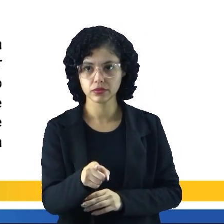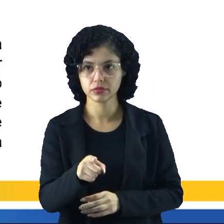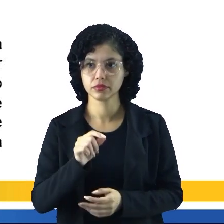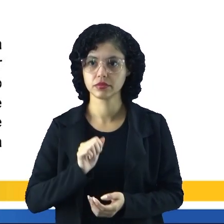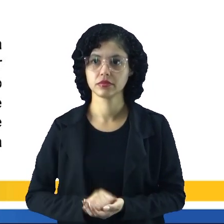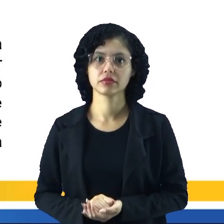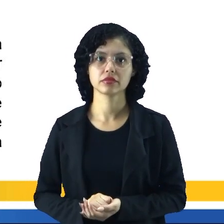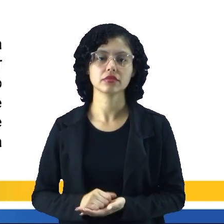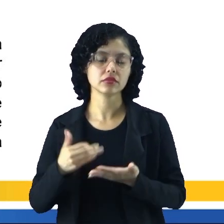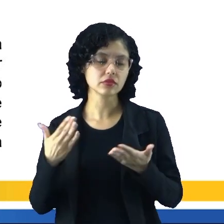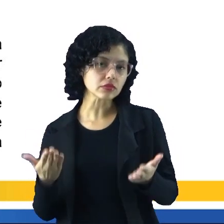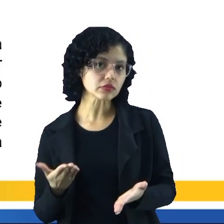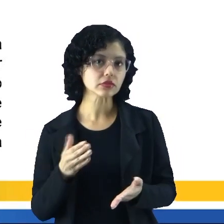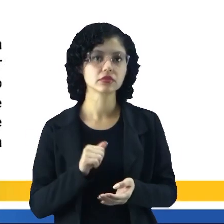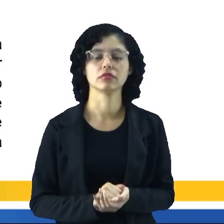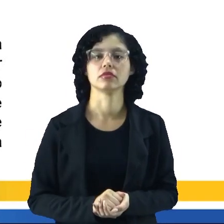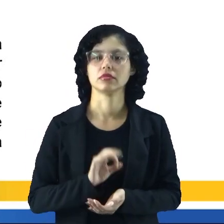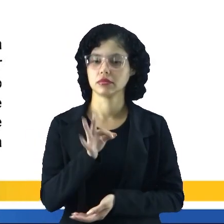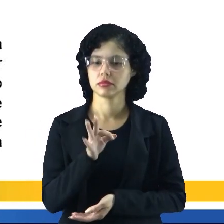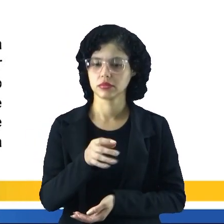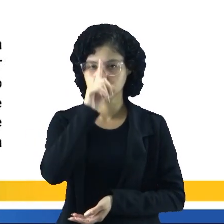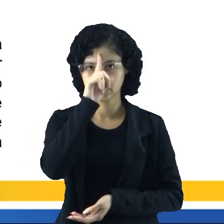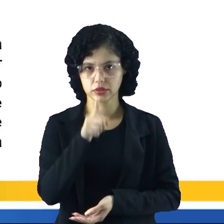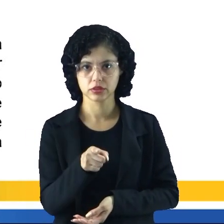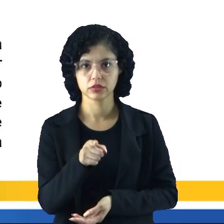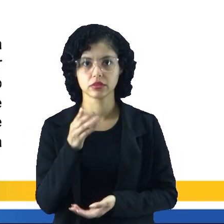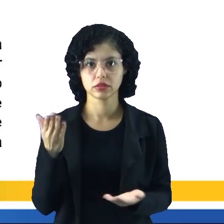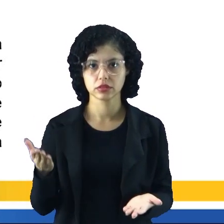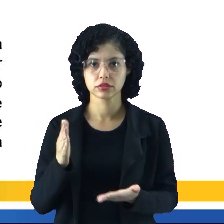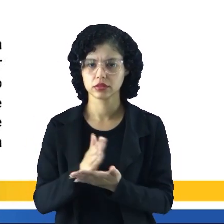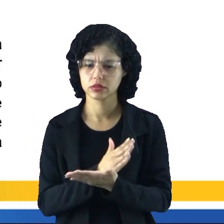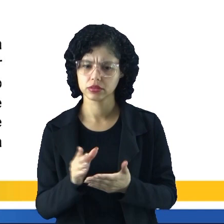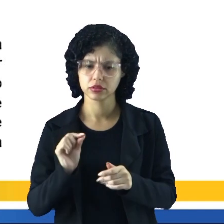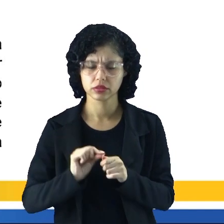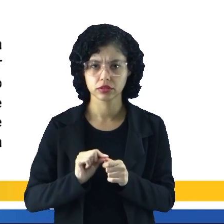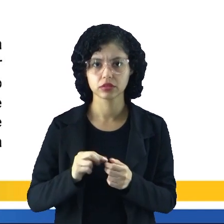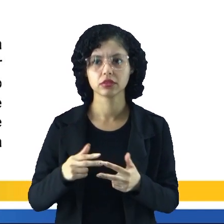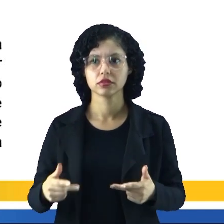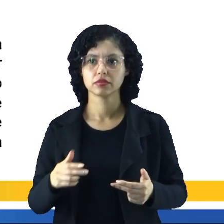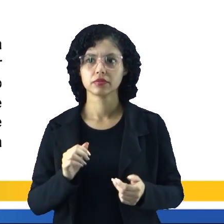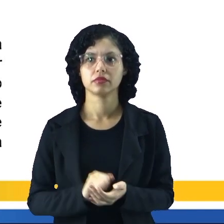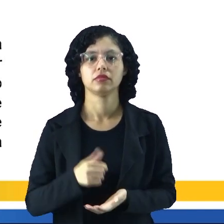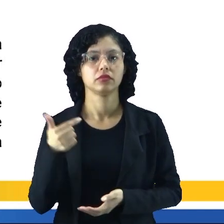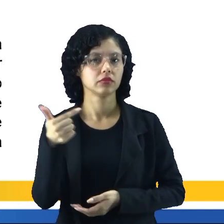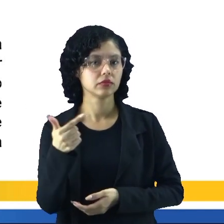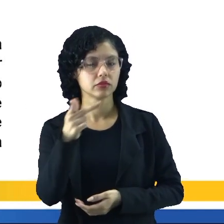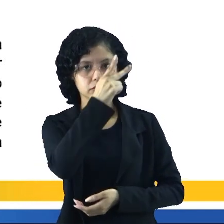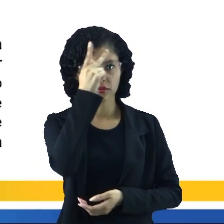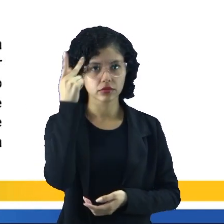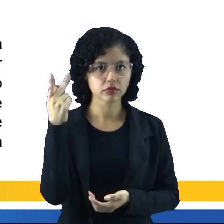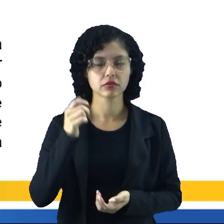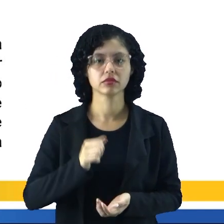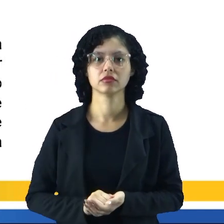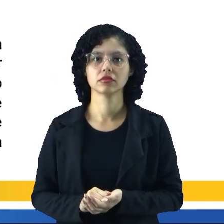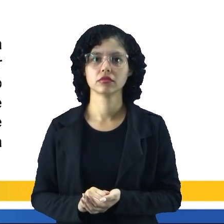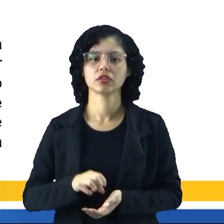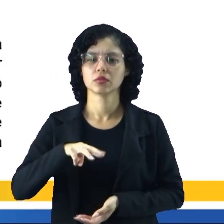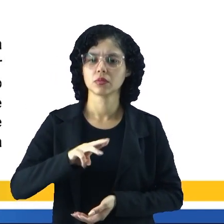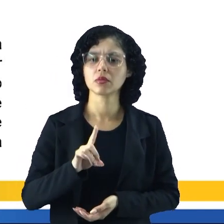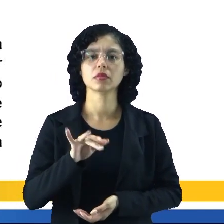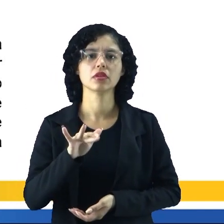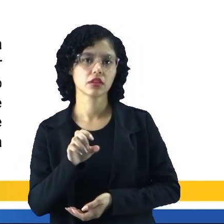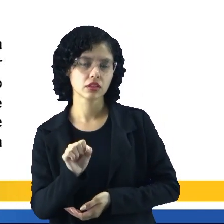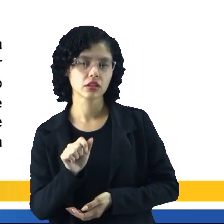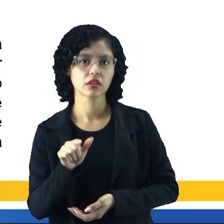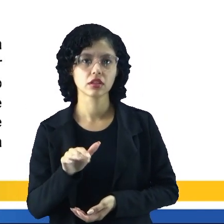sempre tá mandando você fazer alguma coisa né também temos ali a segunda pessoa com a intenção que é de mobilizar